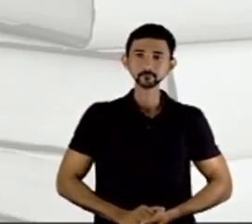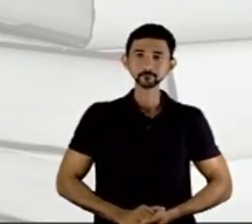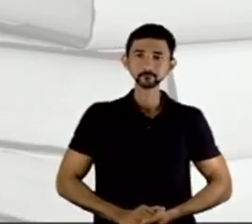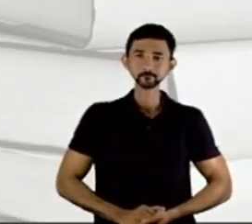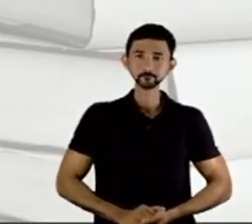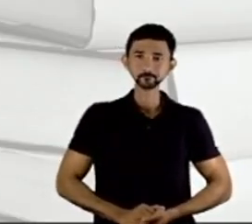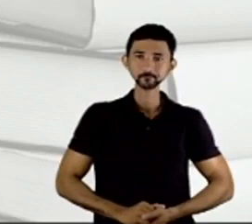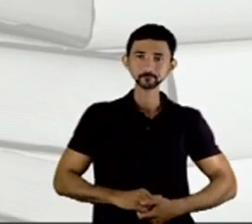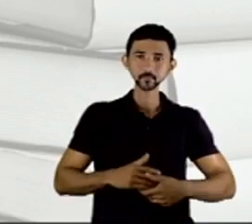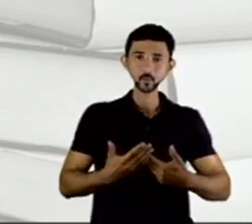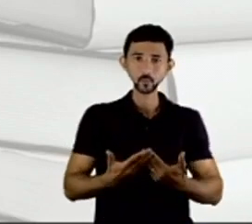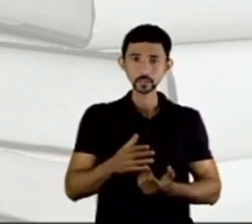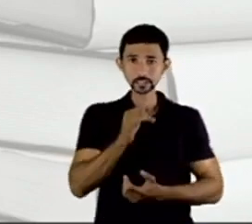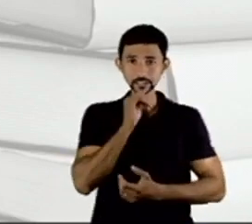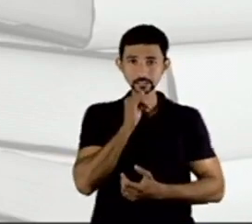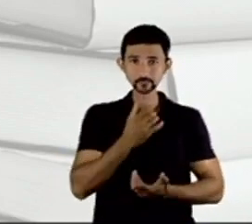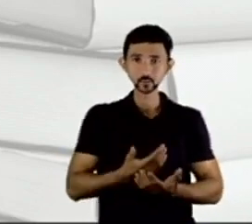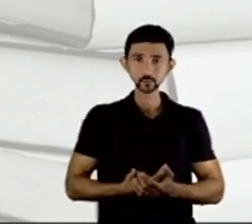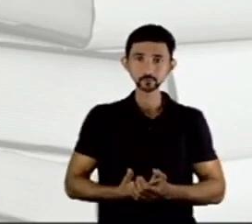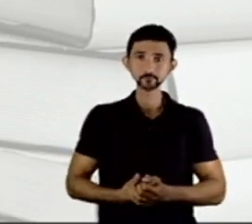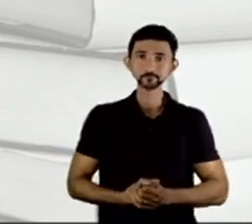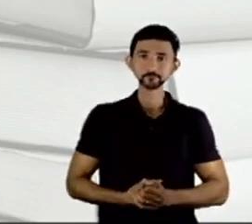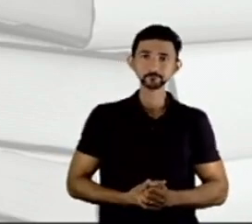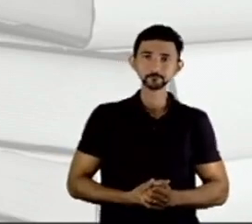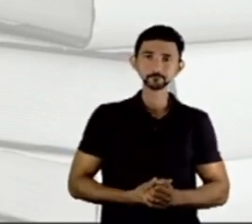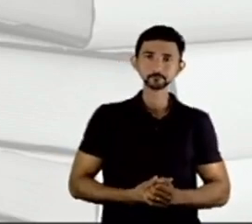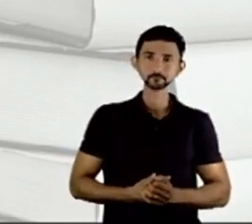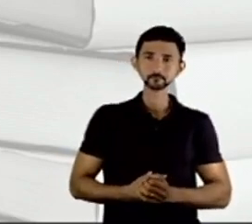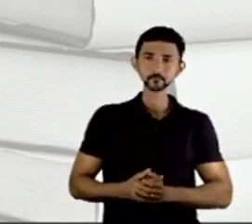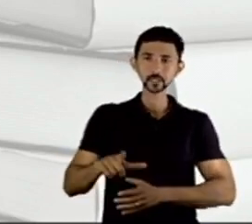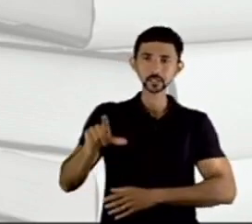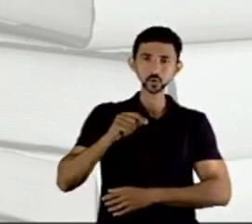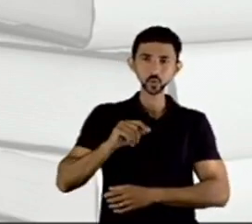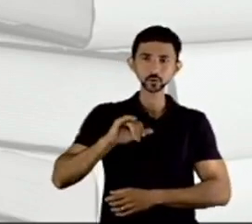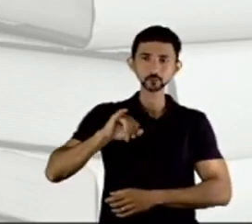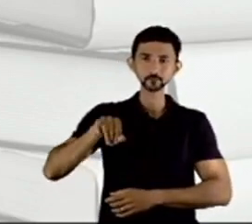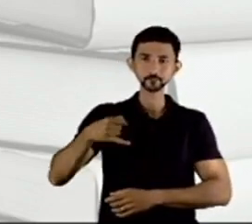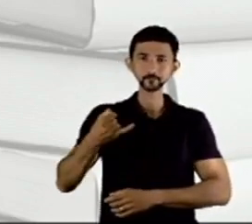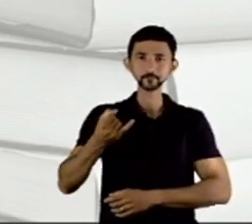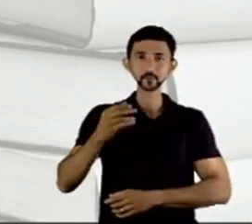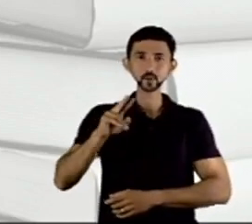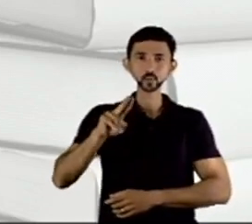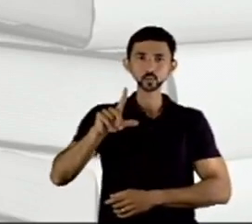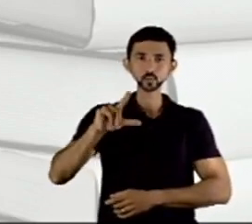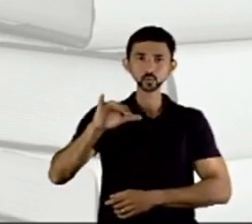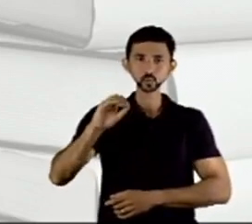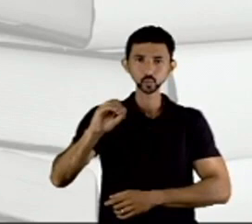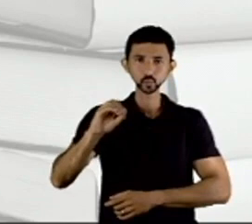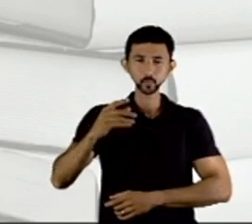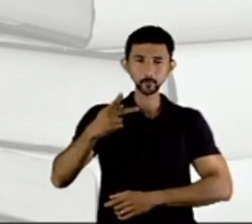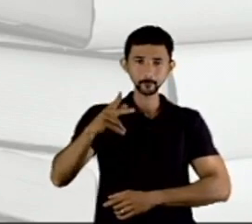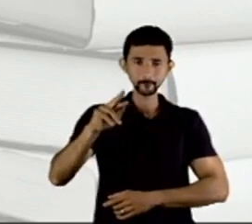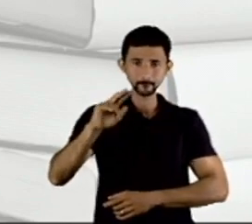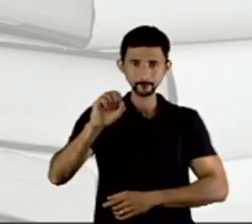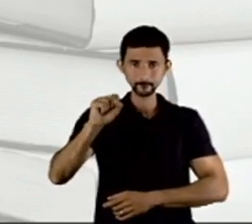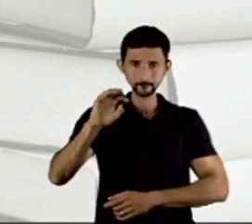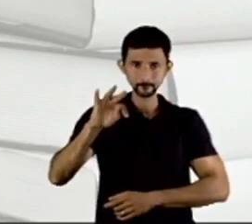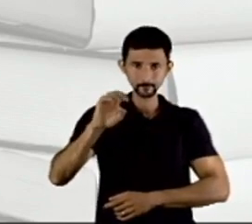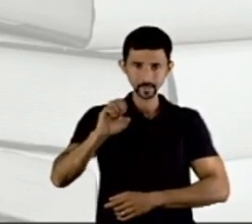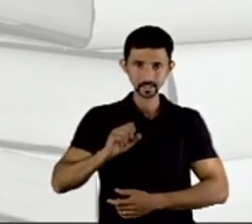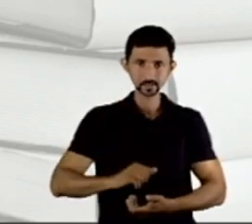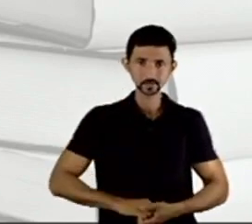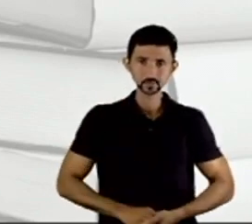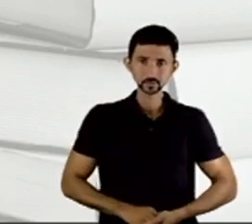Quando eles indicam Júlio Prestes, tá? Quando eles indicam Júlio Prestes